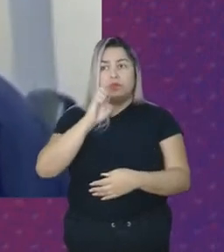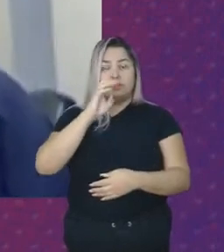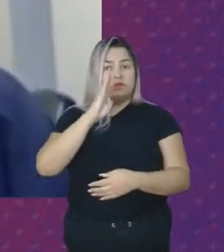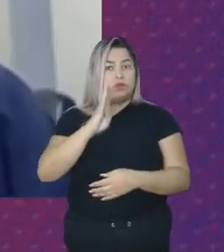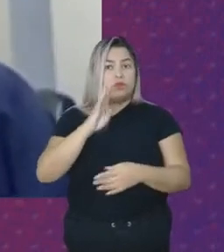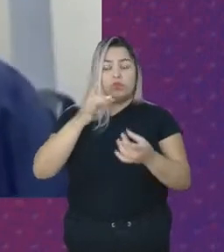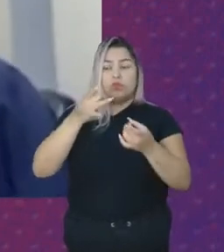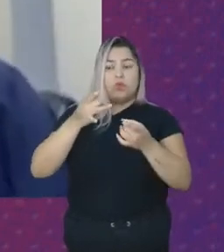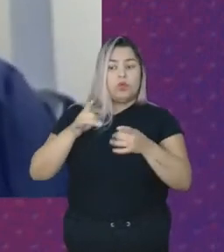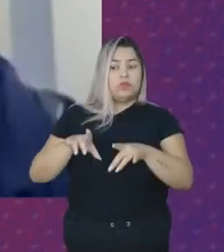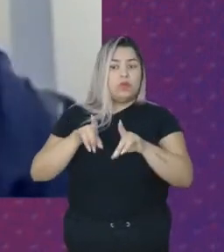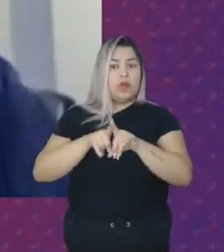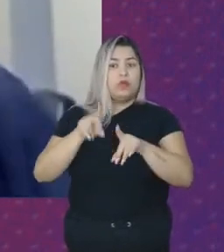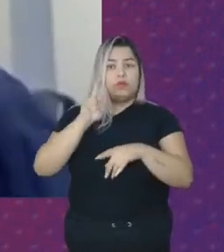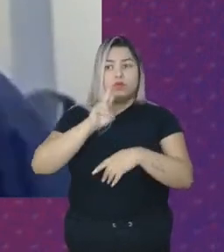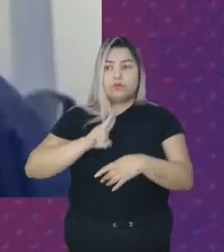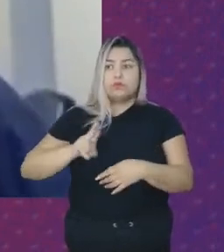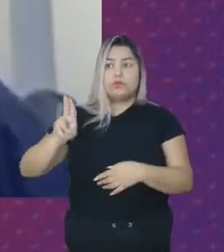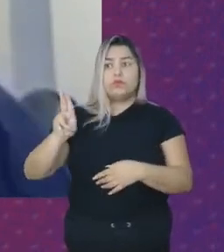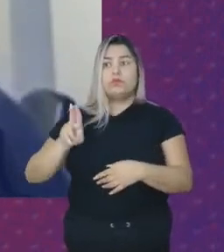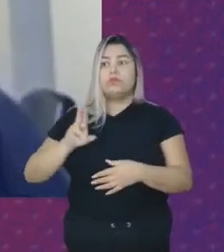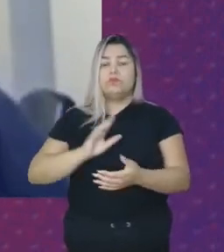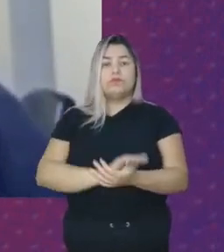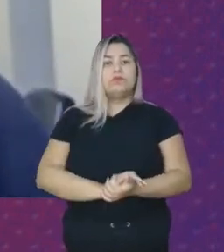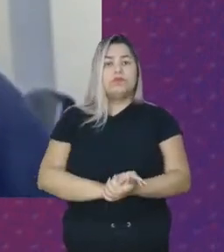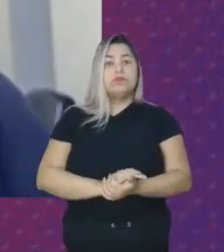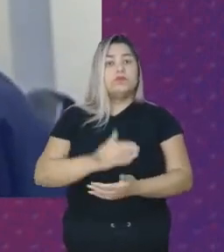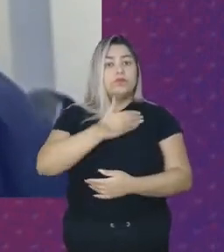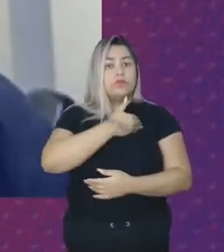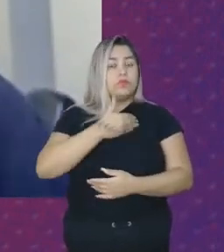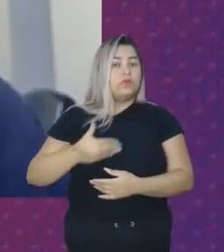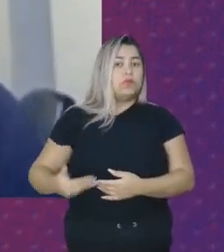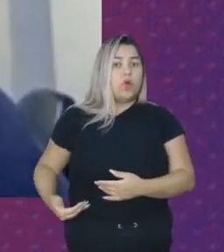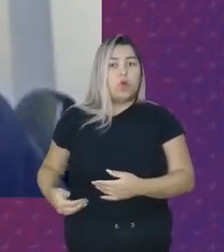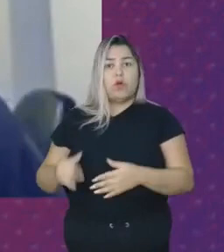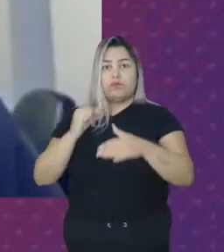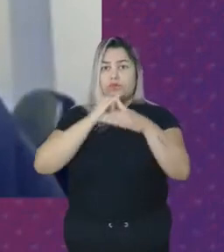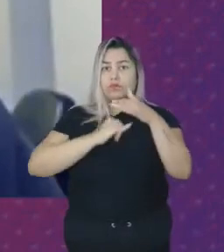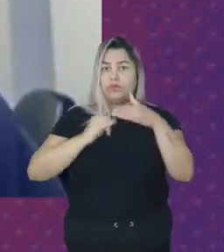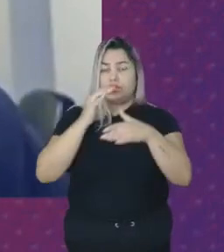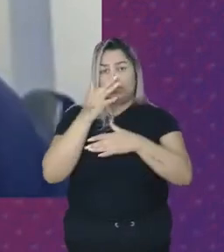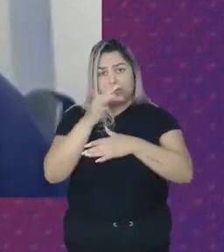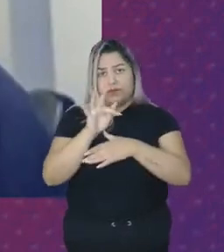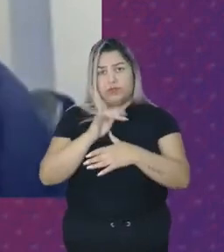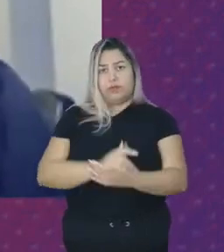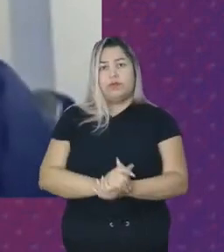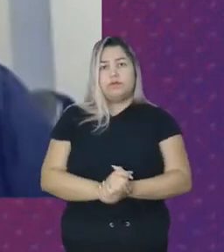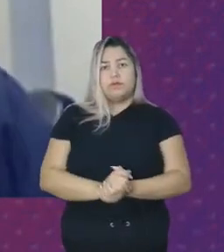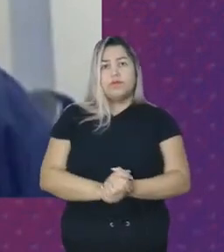as universidades amíngua, sucateou as universidades públicas e os institutos federais. Acabou,